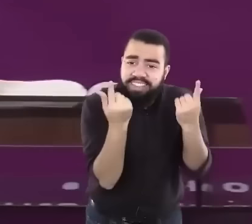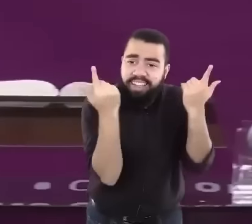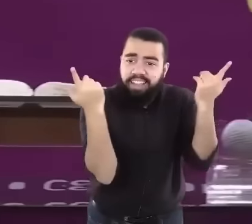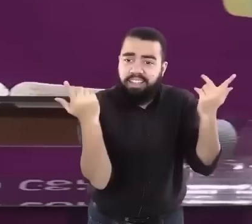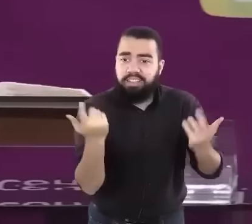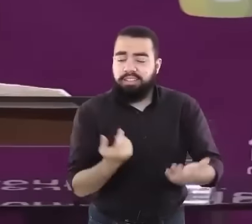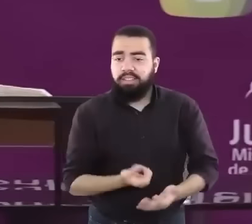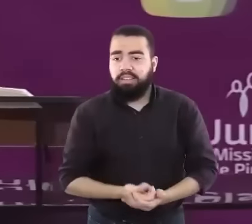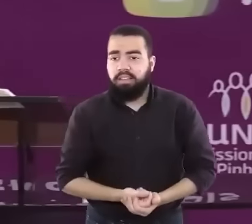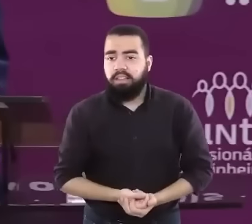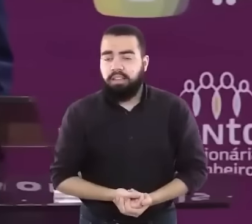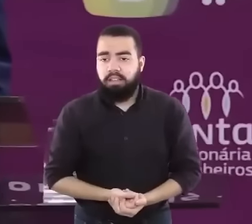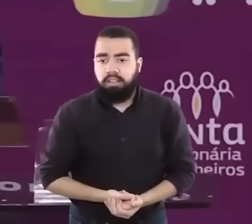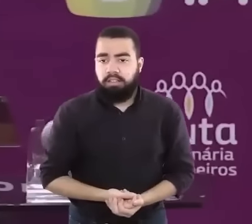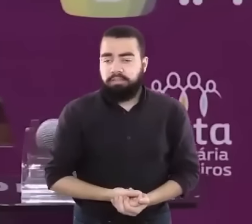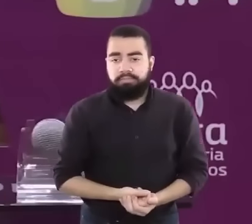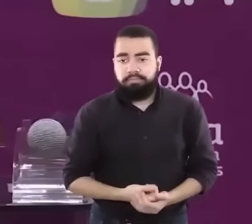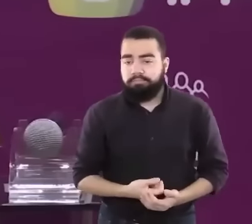aí